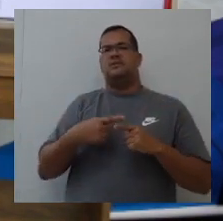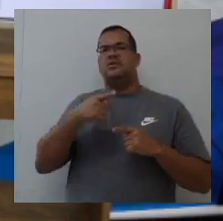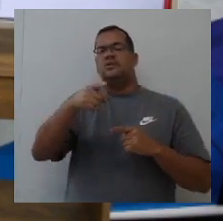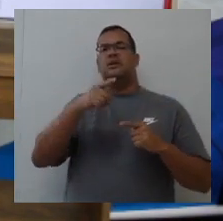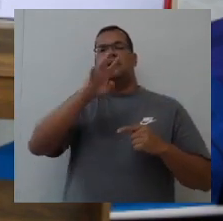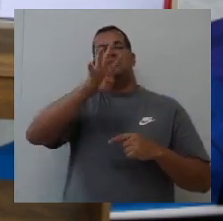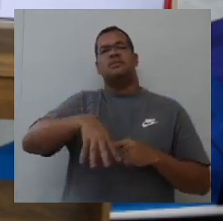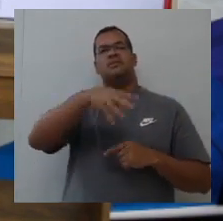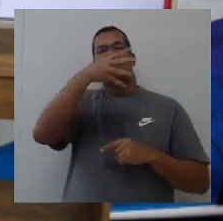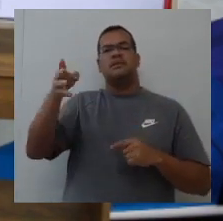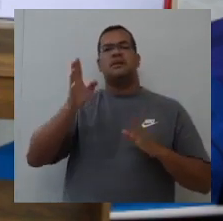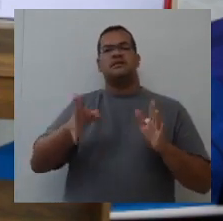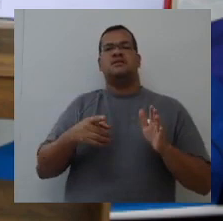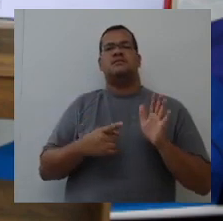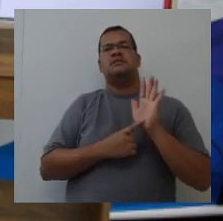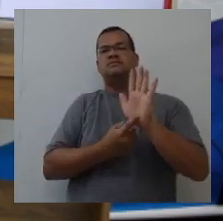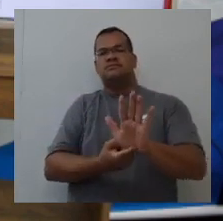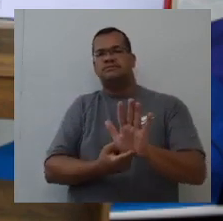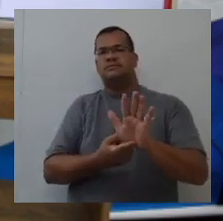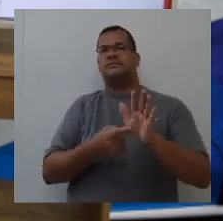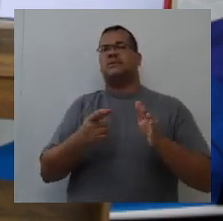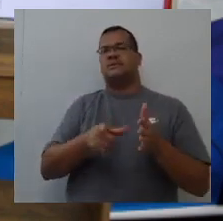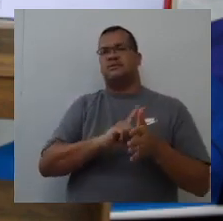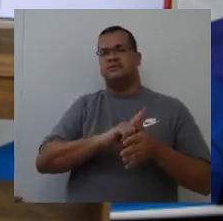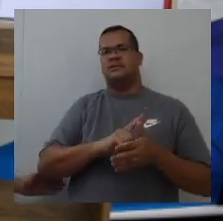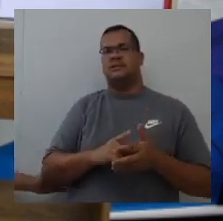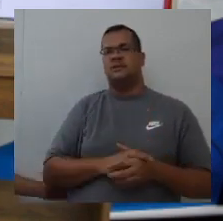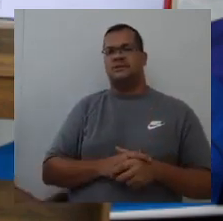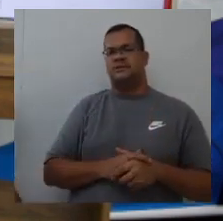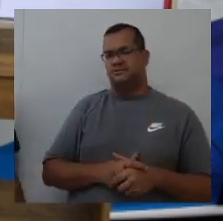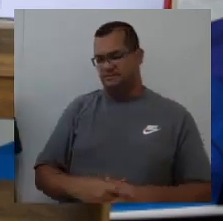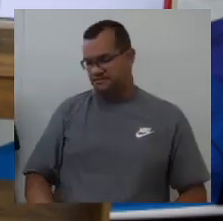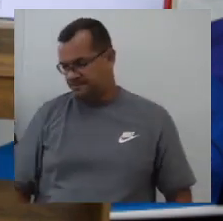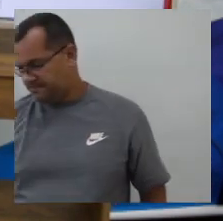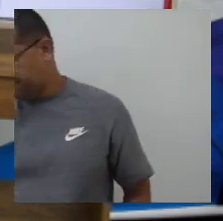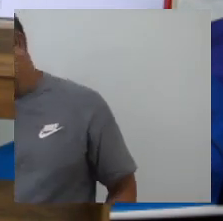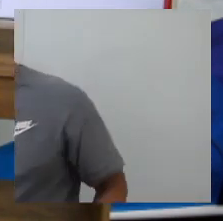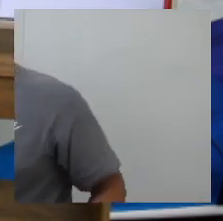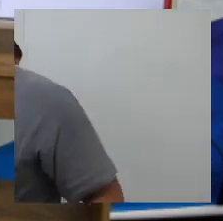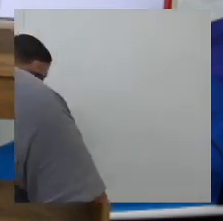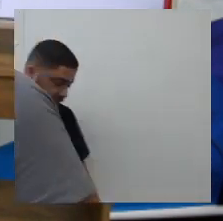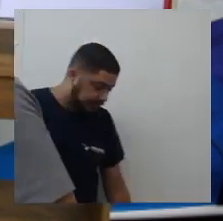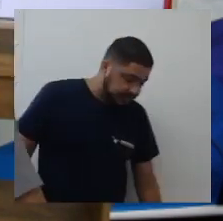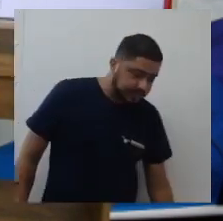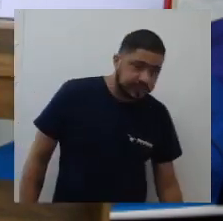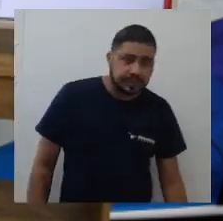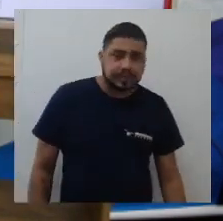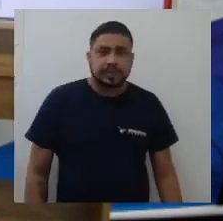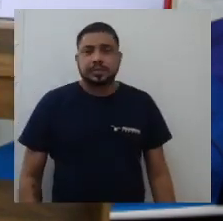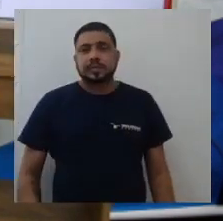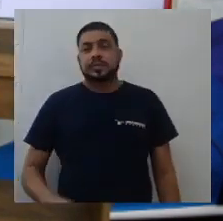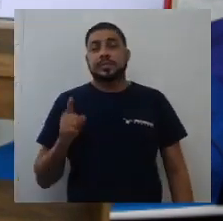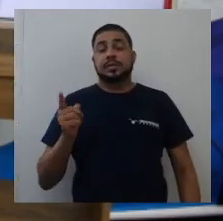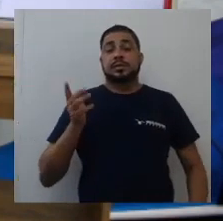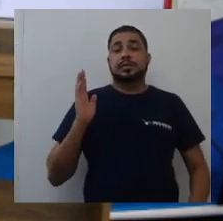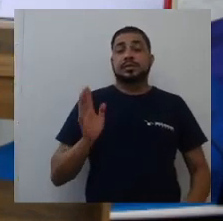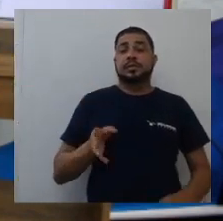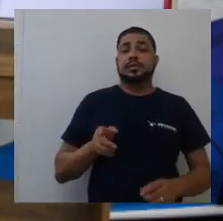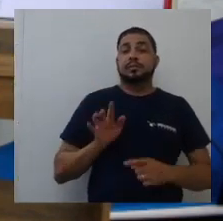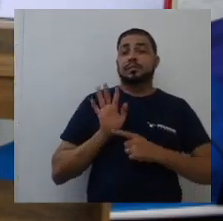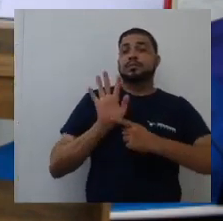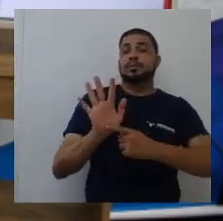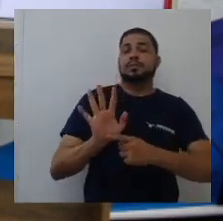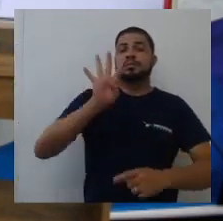tabela vai trazer para a gente que essa medida vai ser 0,1736. Ninguém decora isso. A questão já apresenta a tabela